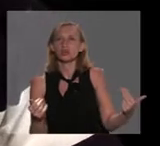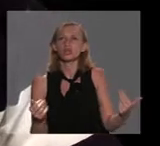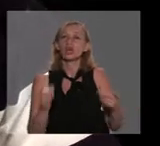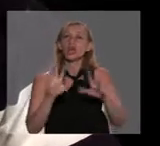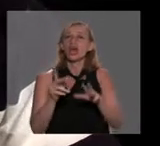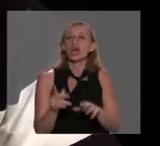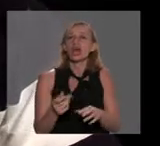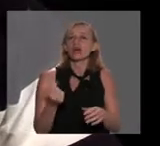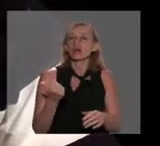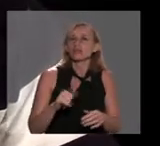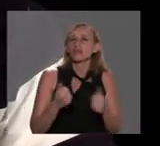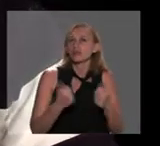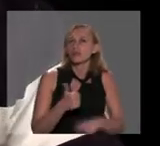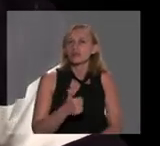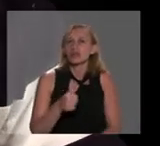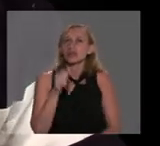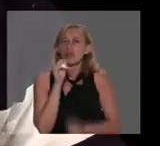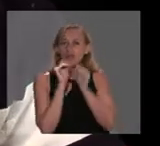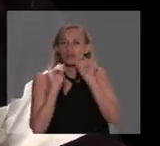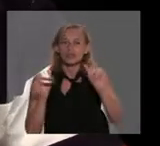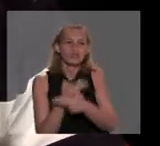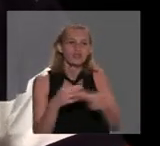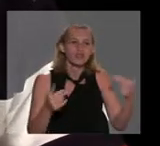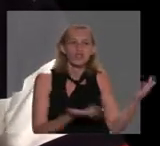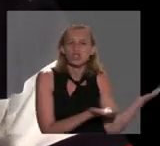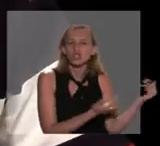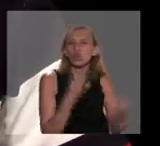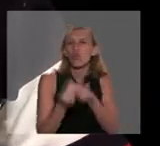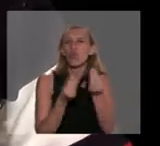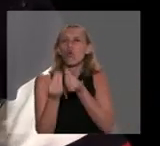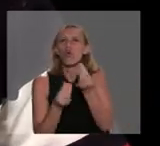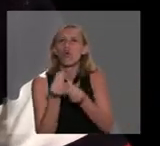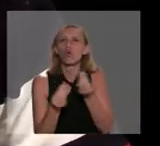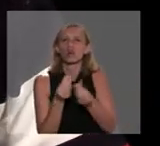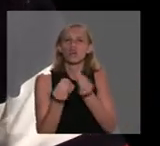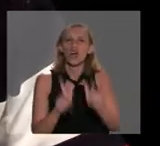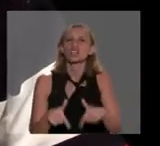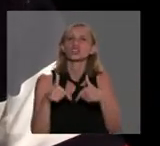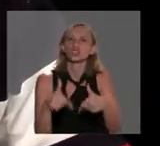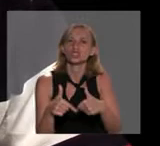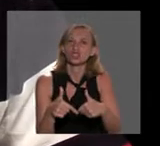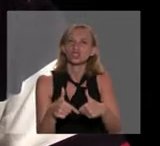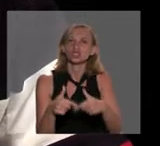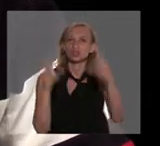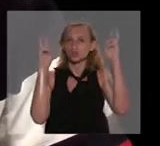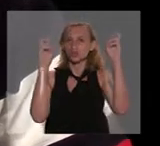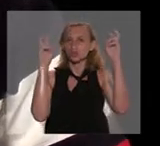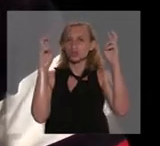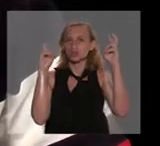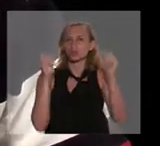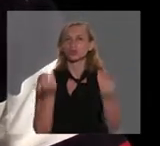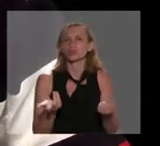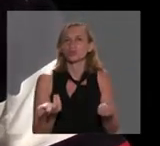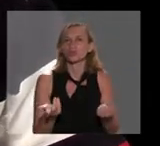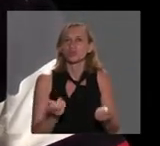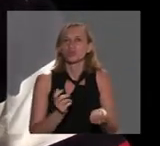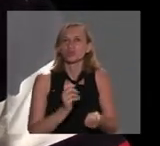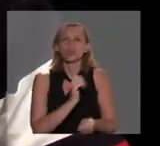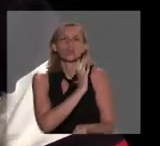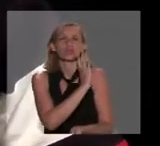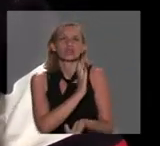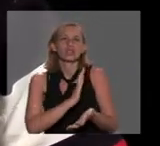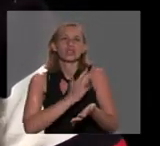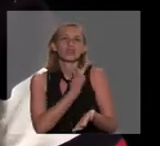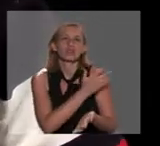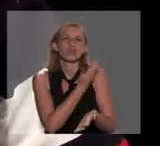está trazendo é talvez a primeira informação para muitos jovens sobre como se portar em relação às